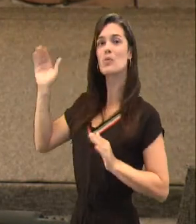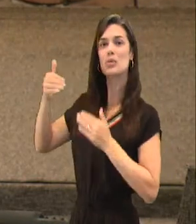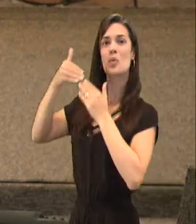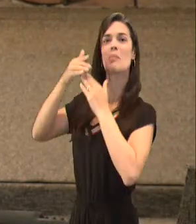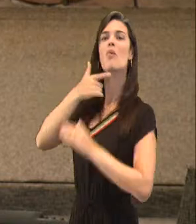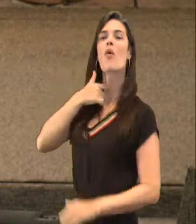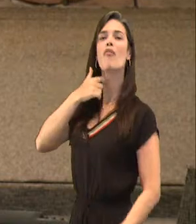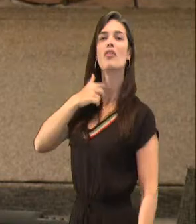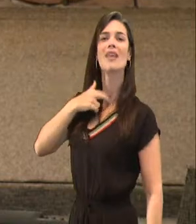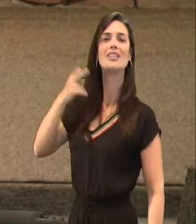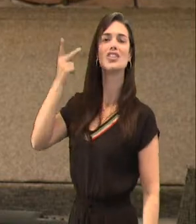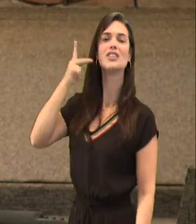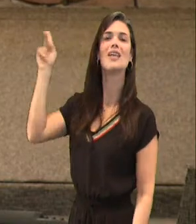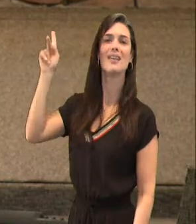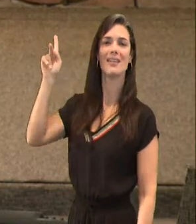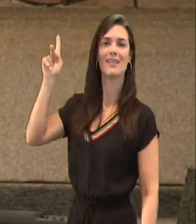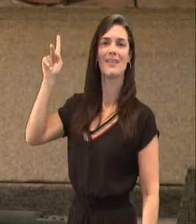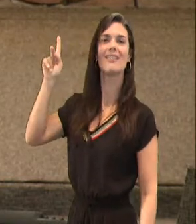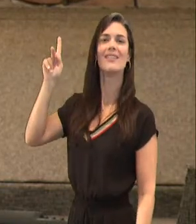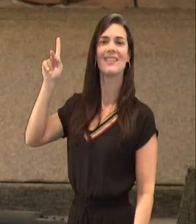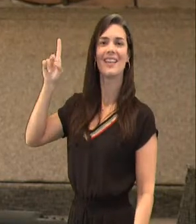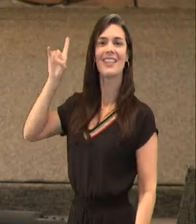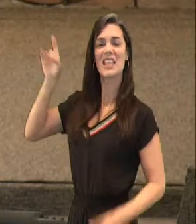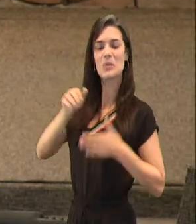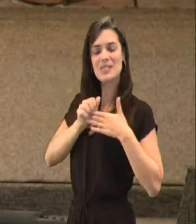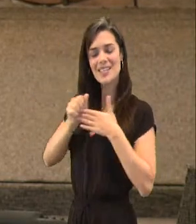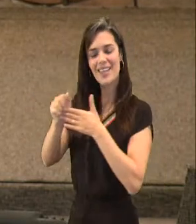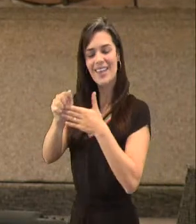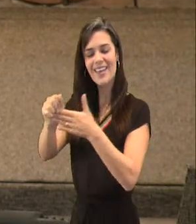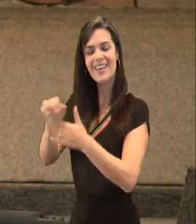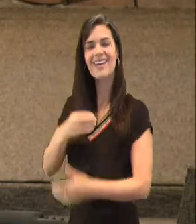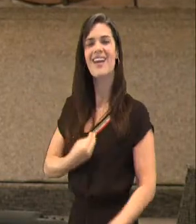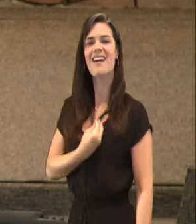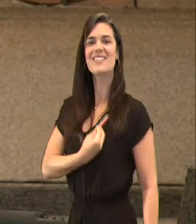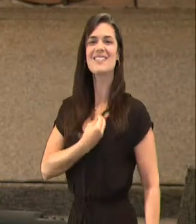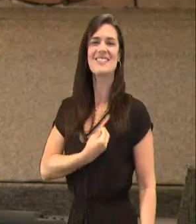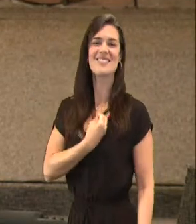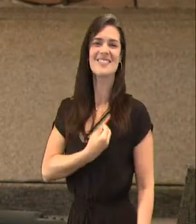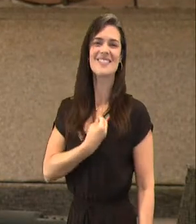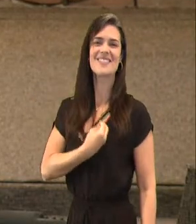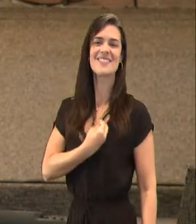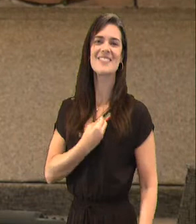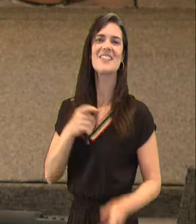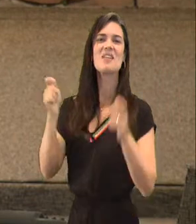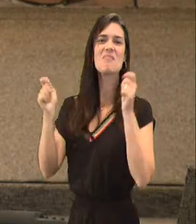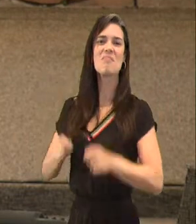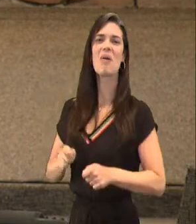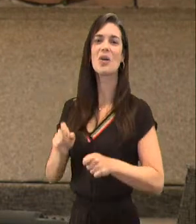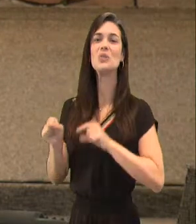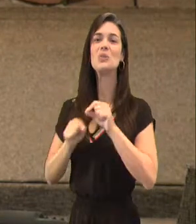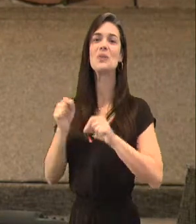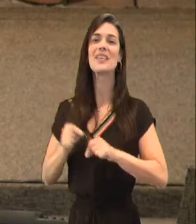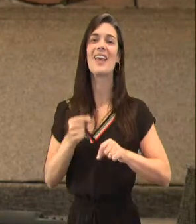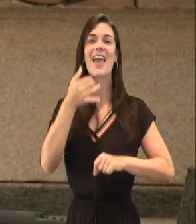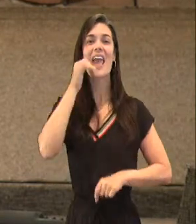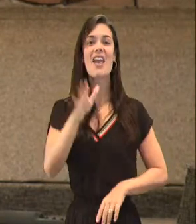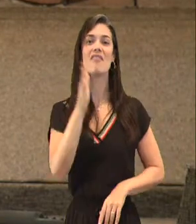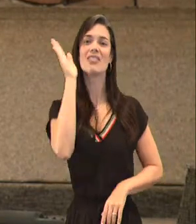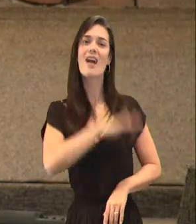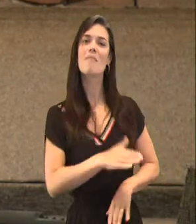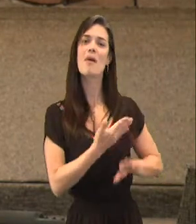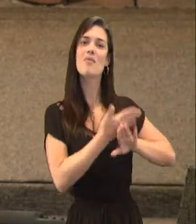sendo direcionados por Deus é que então poderemos ser direcionados para longe dessas tentações que nos fazem